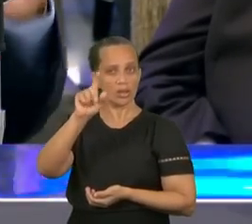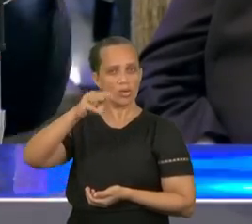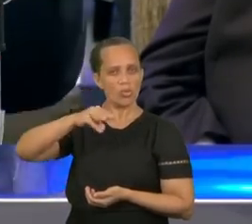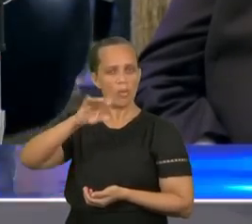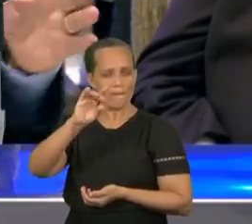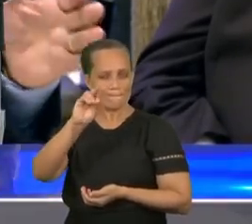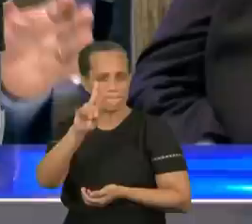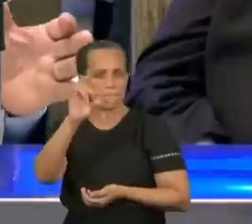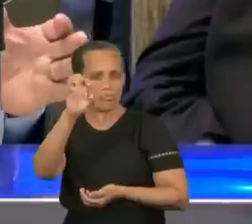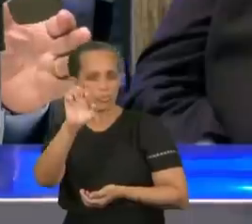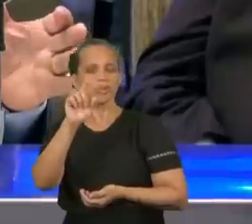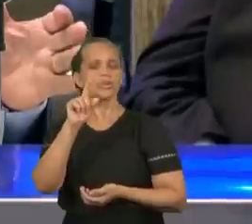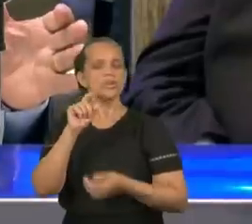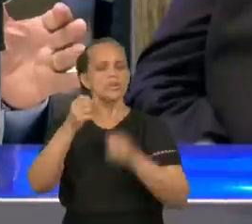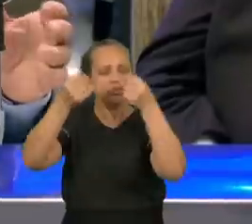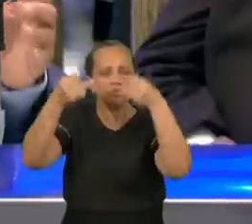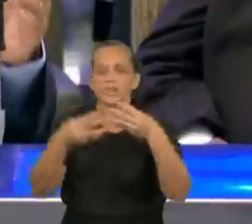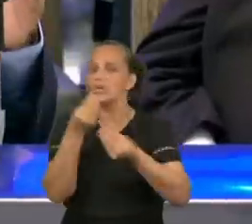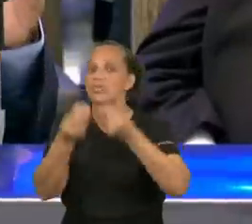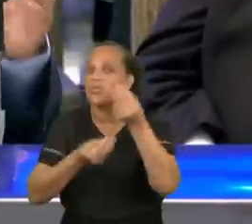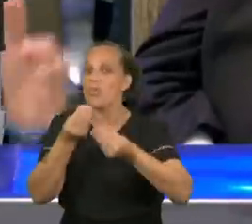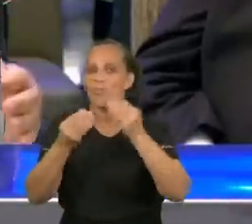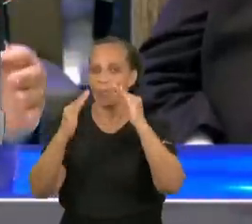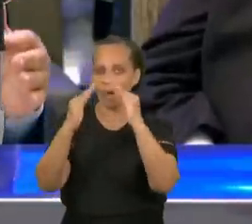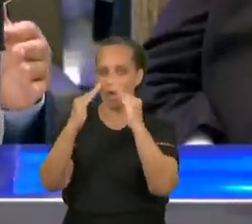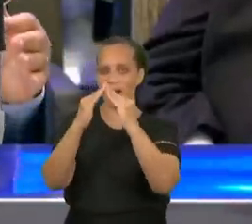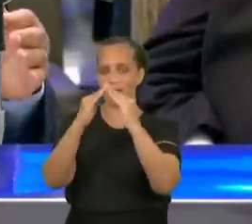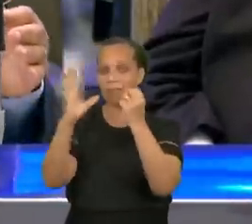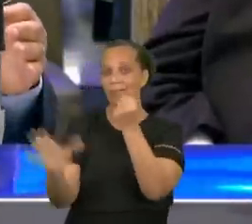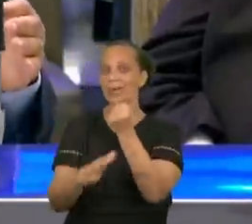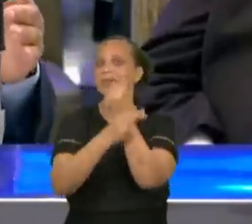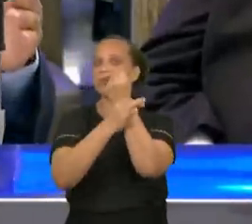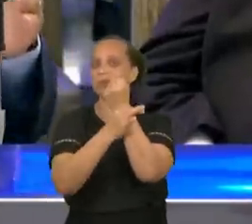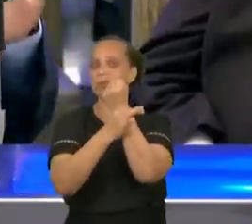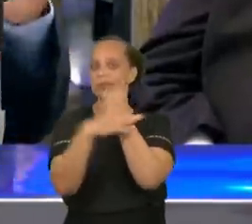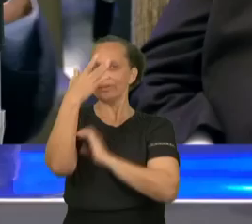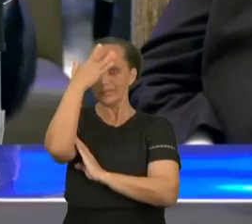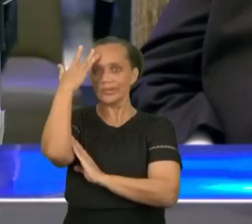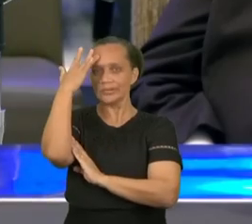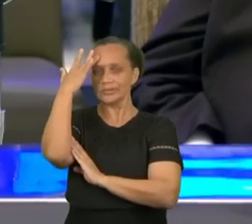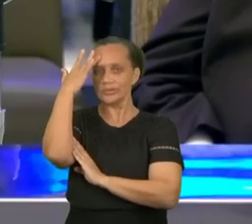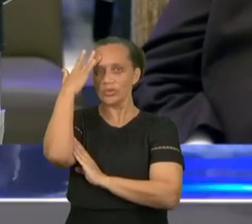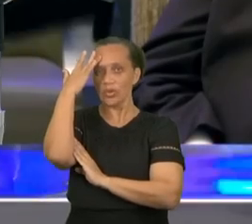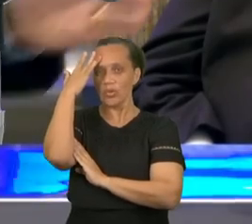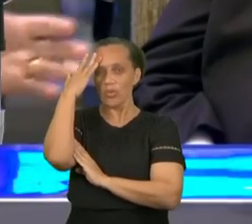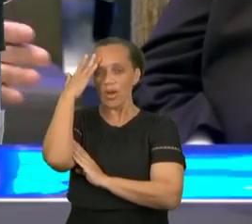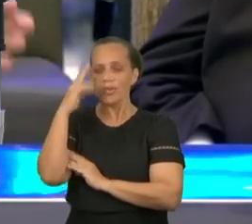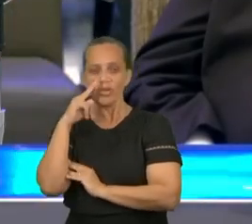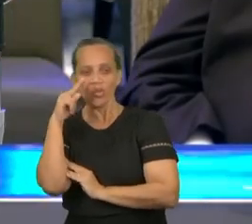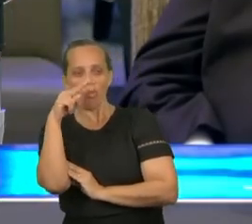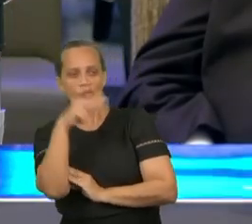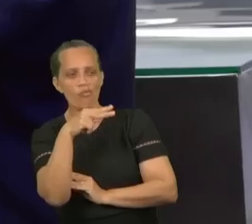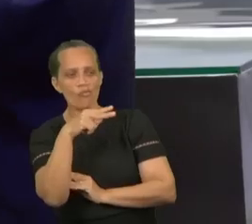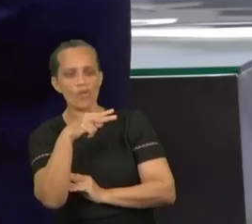da construção da casa para dar segurança é para não ver a nudez do vizinho